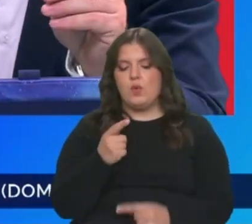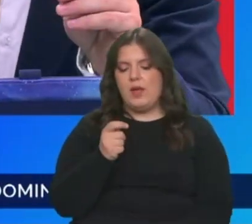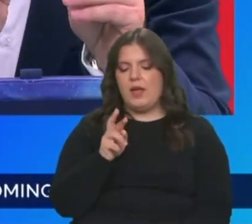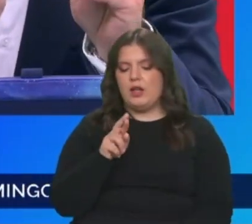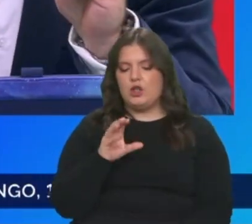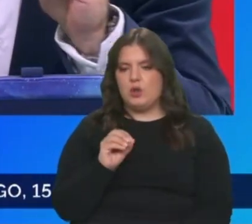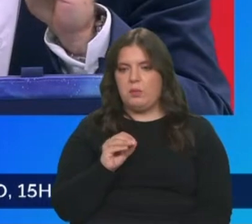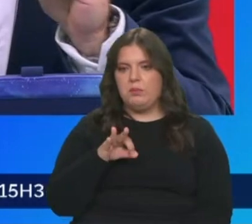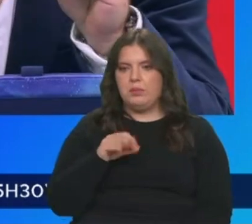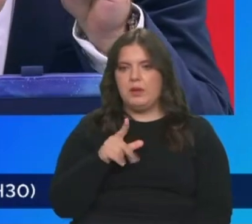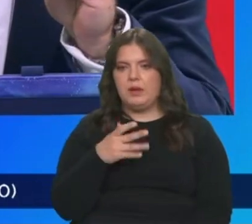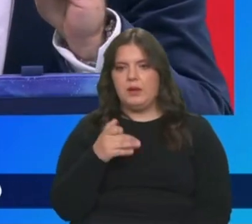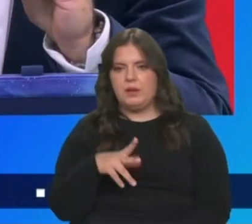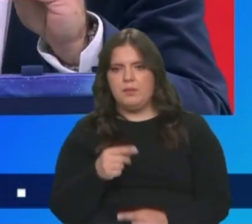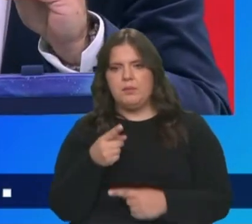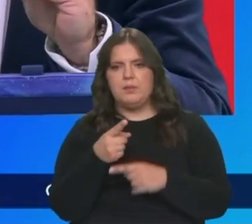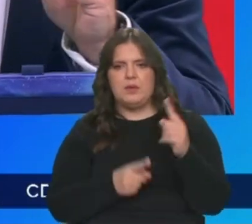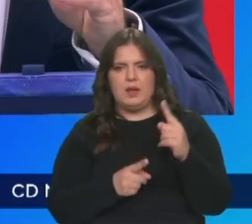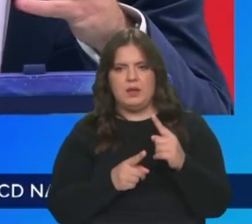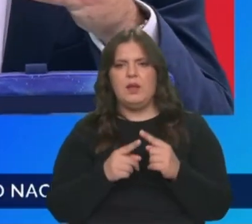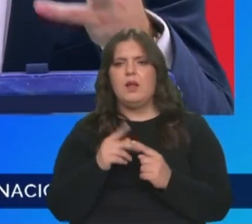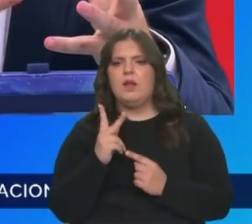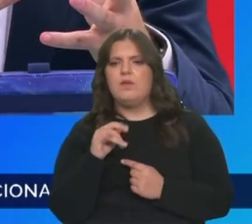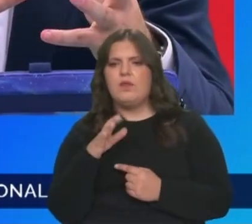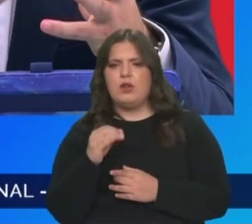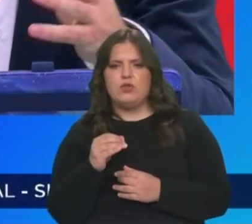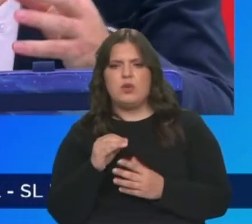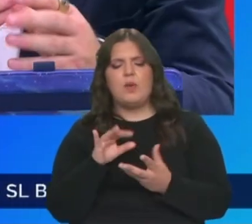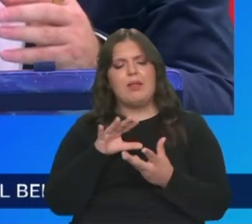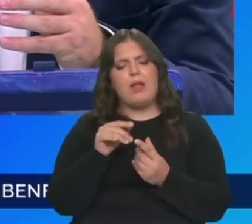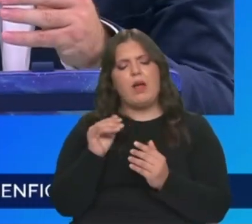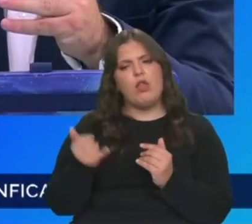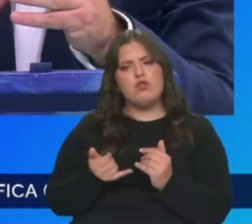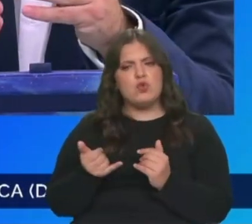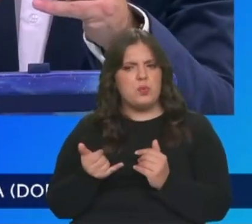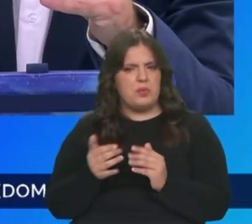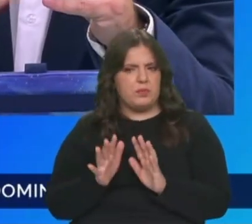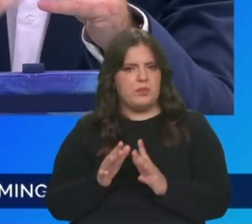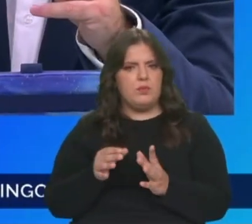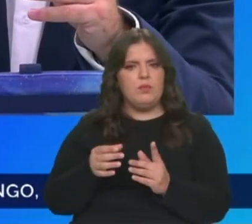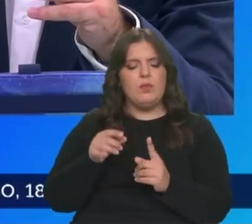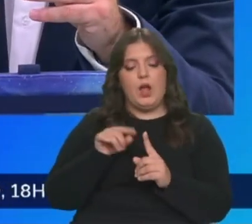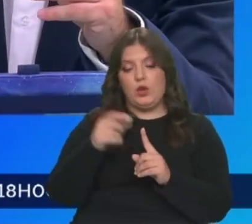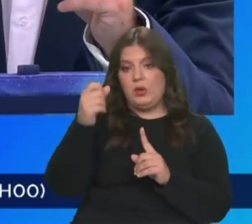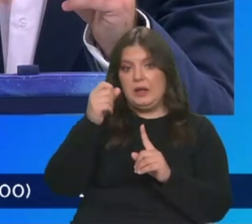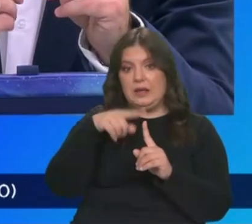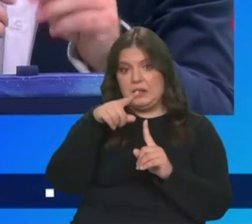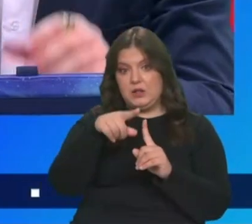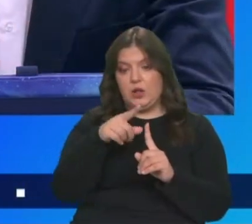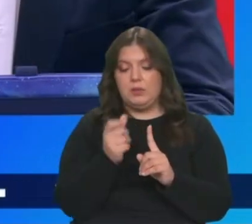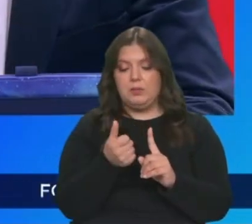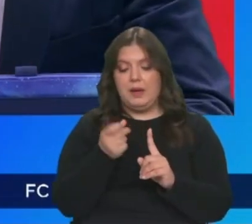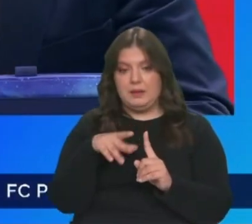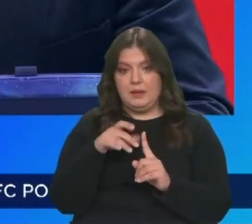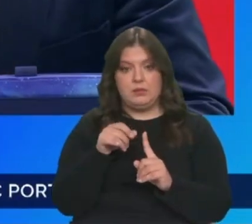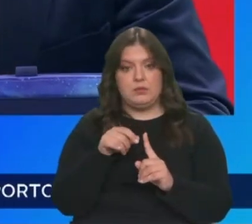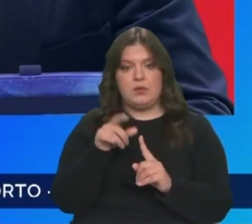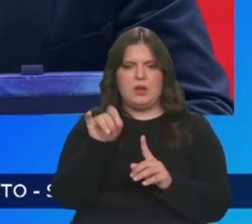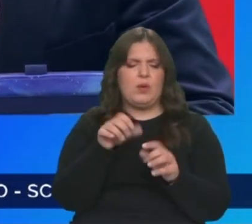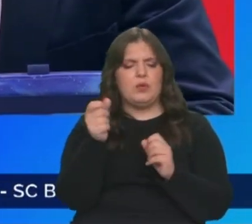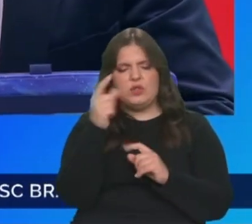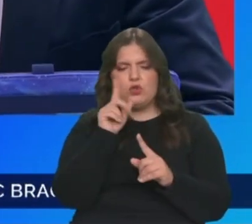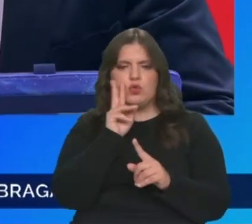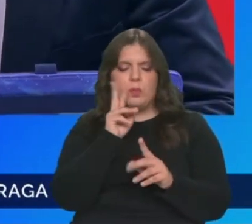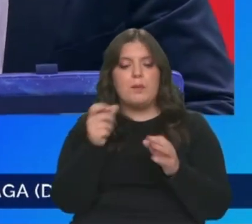exoplaneta com cerca de metade do tamanho da massa de Vênus, uma espécie de subterra, que gira à volta, então, da nossa estrela de Barnard. E para teres uma